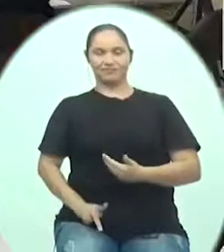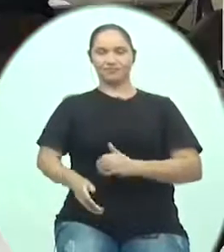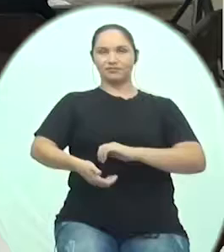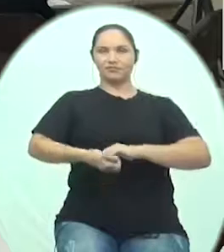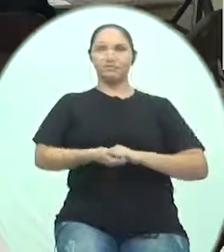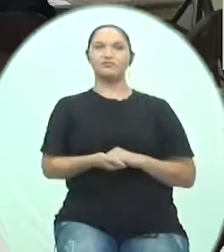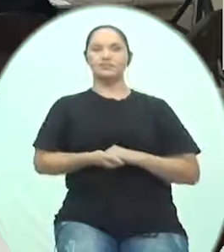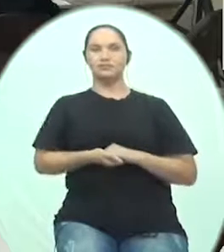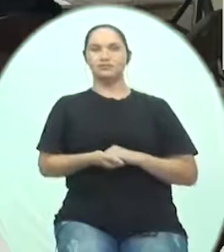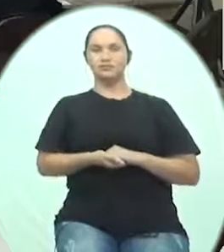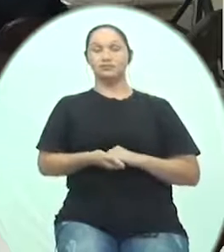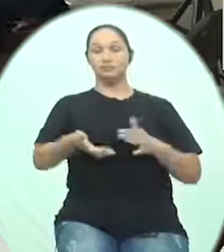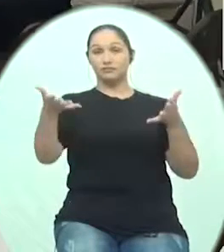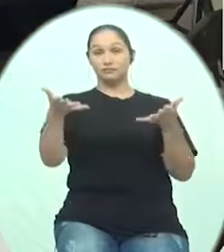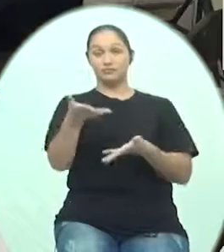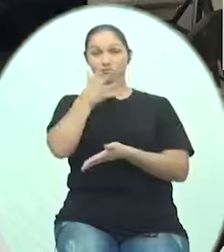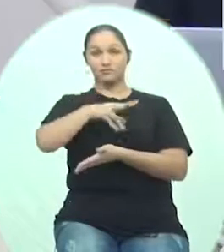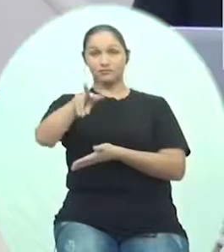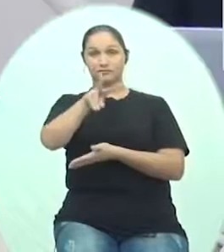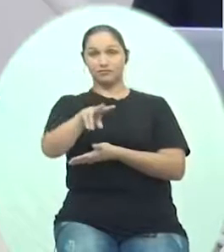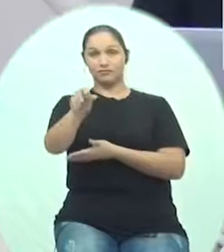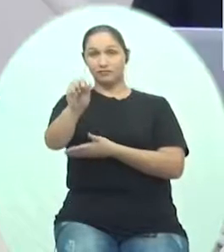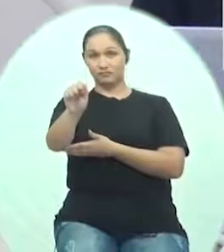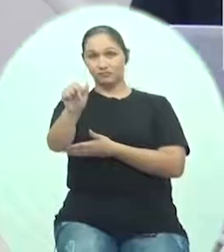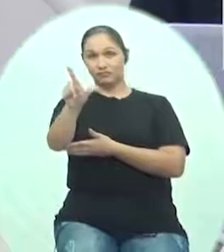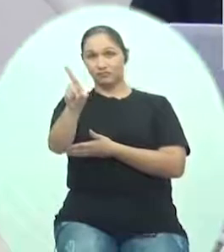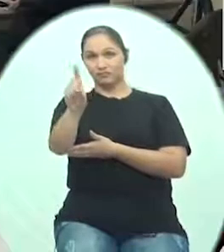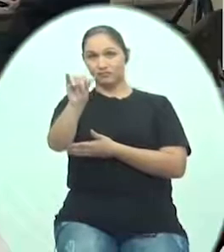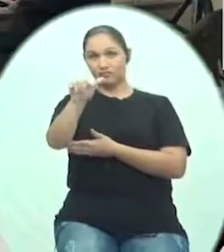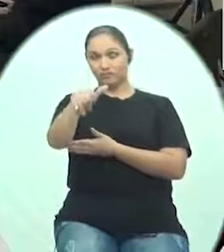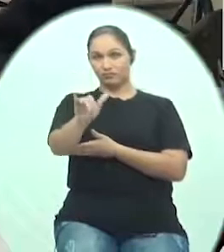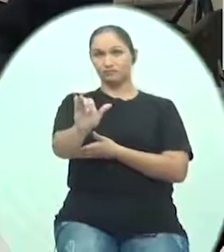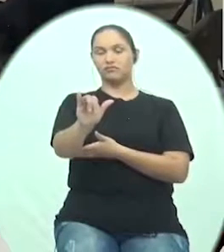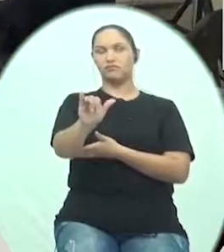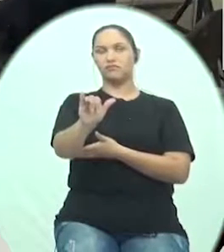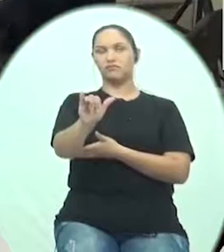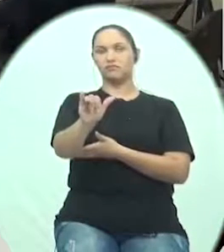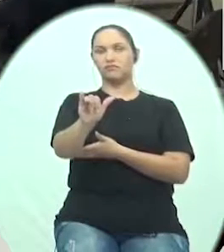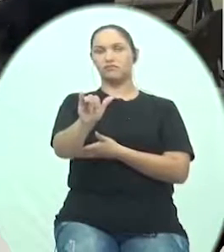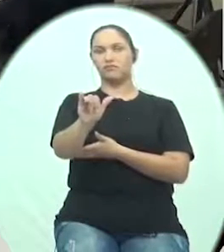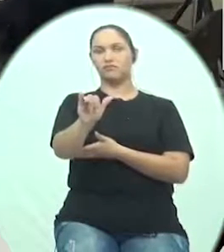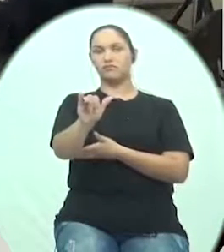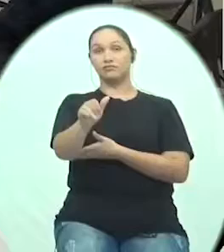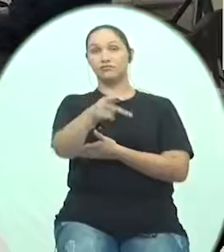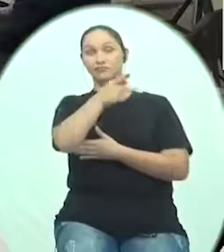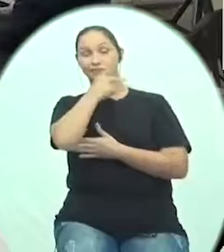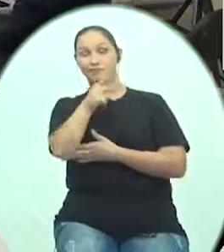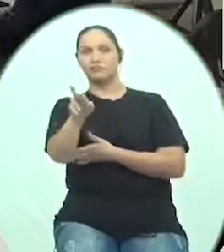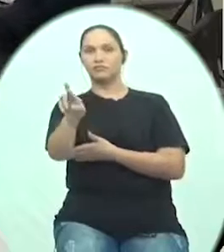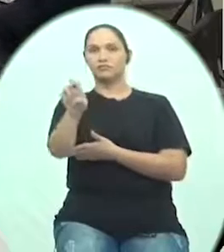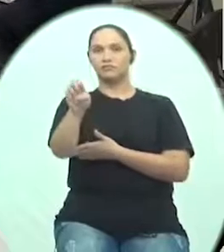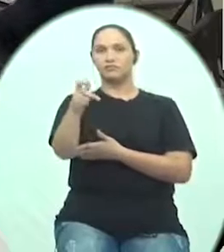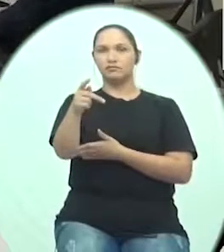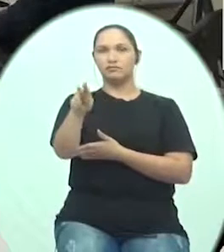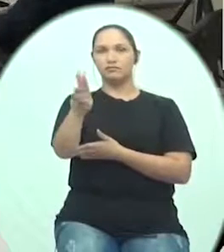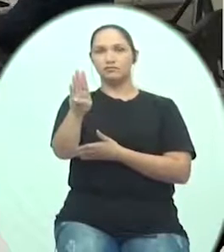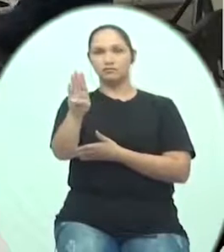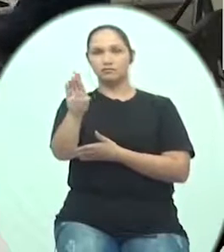presidente com a palavra o vereador aldinei po telec republicanos vossa excelência dispõe 3 minutos e